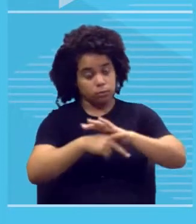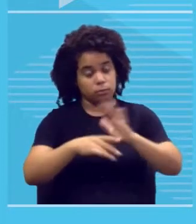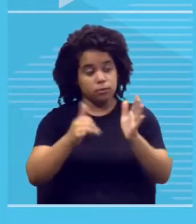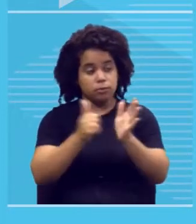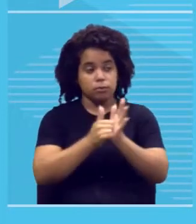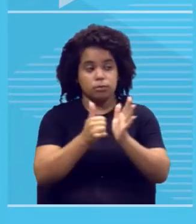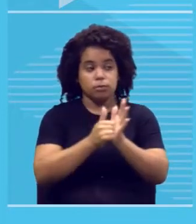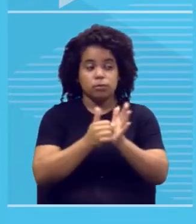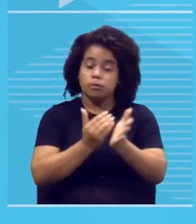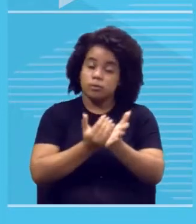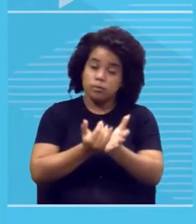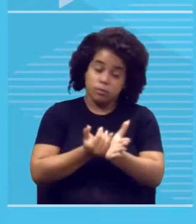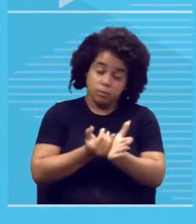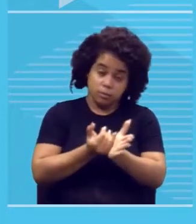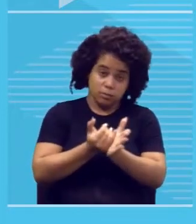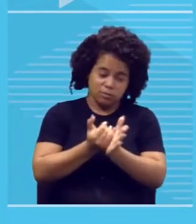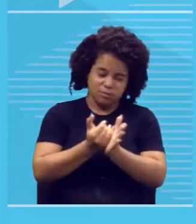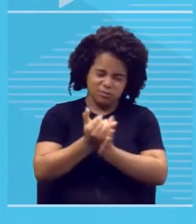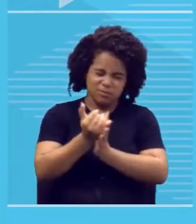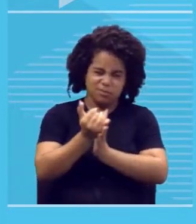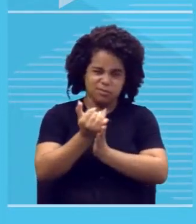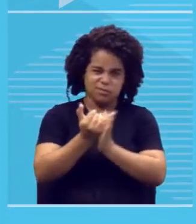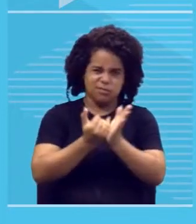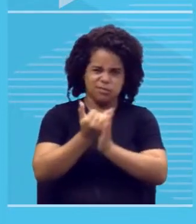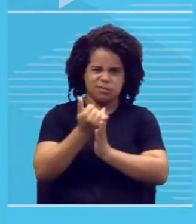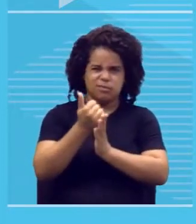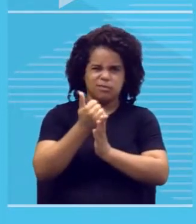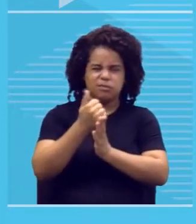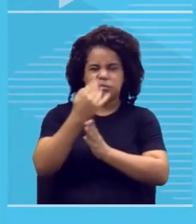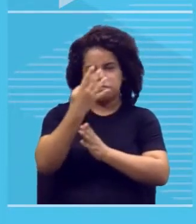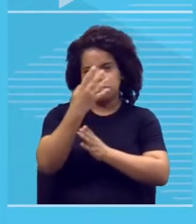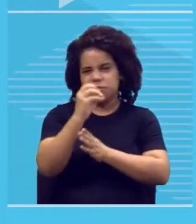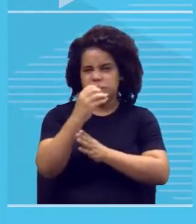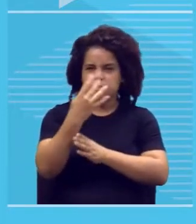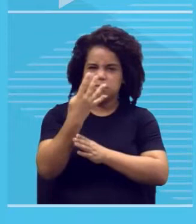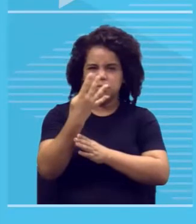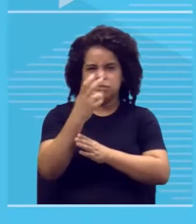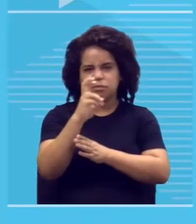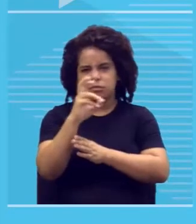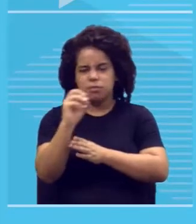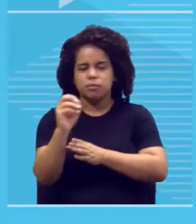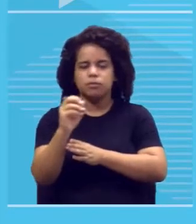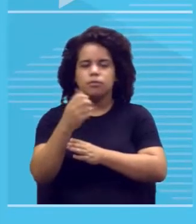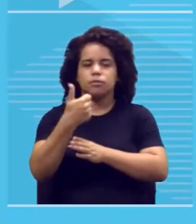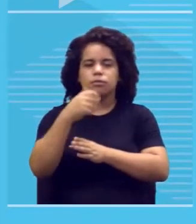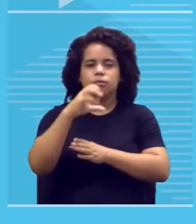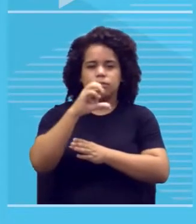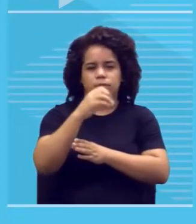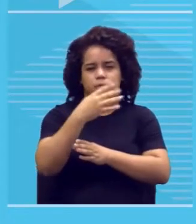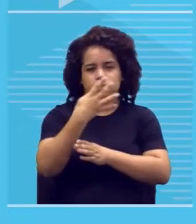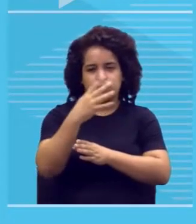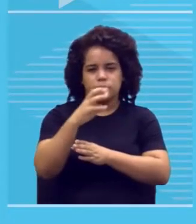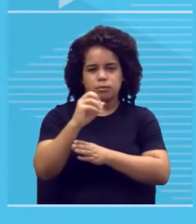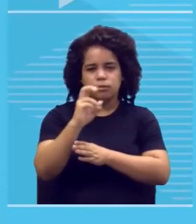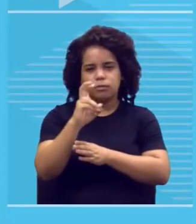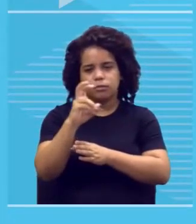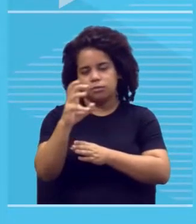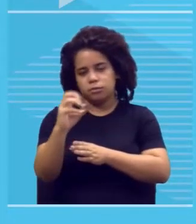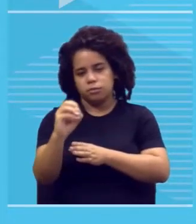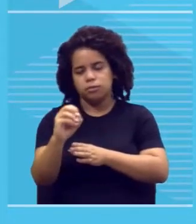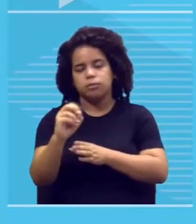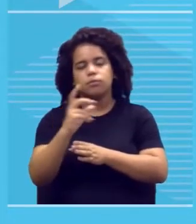no iníciozinho dos anos 40 50 uma rua específica